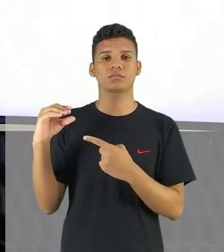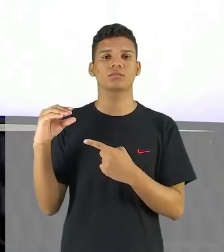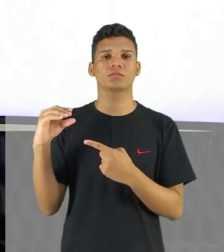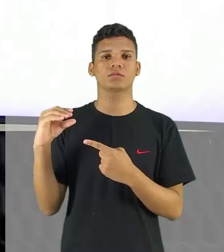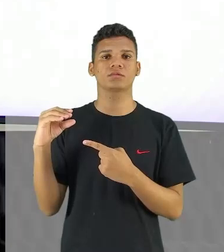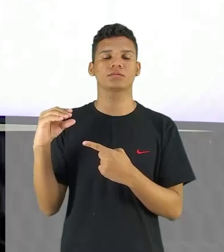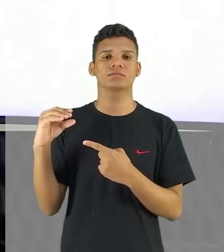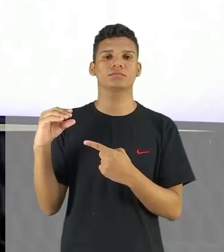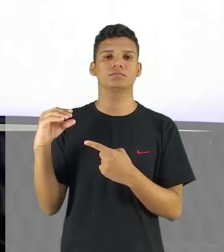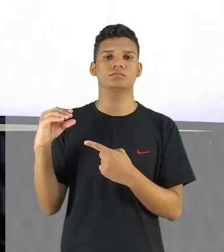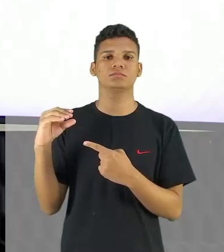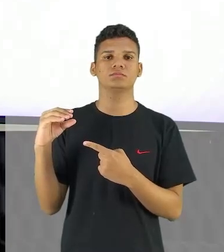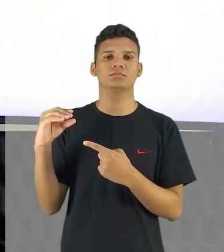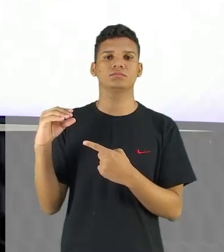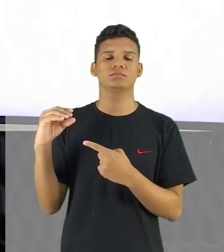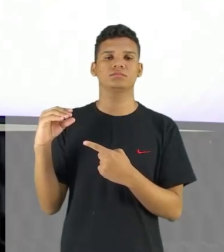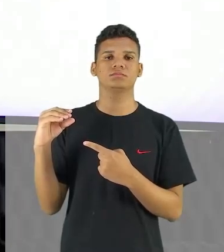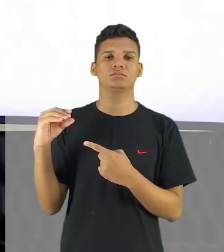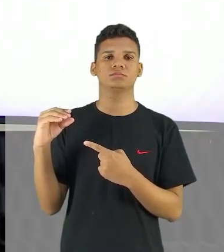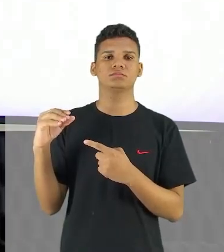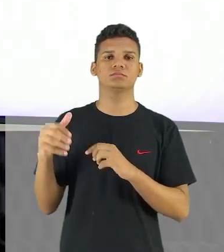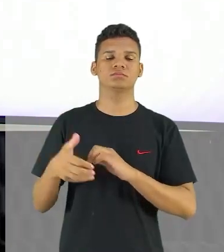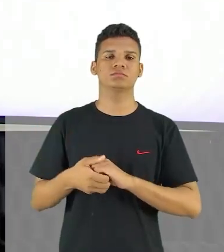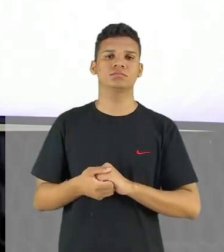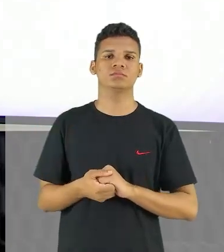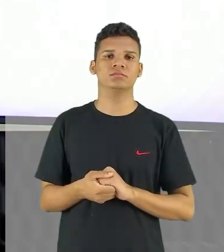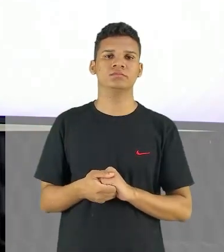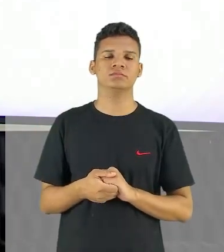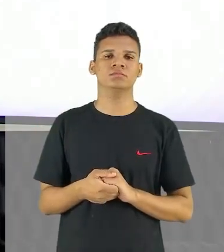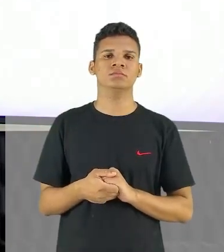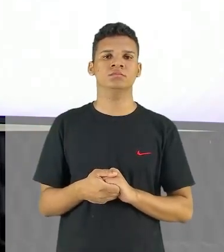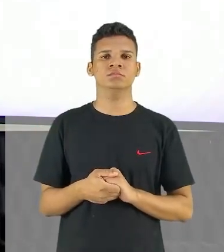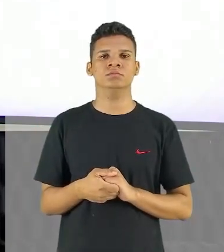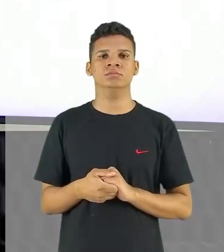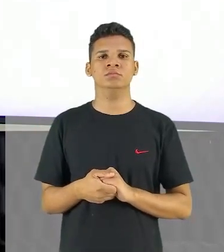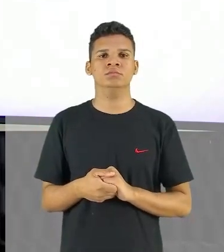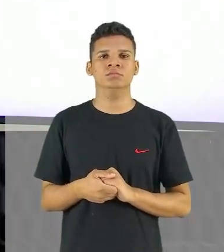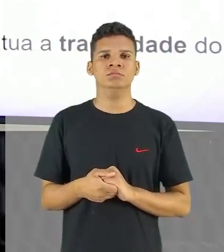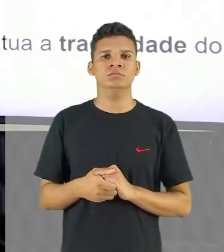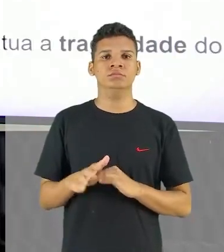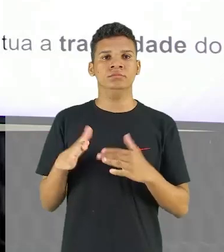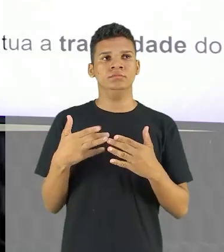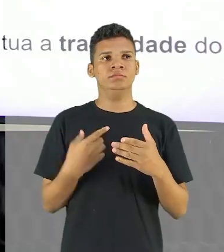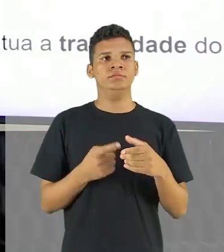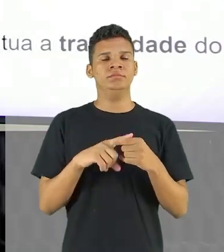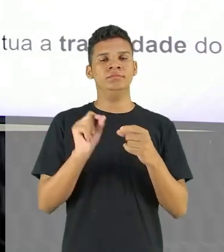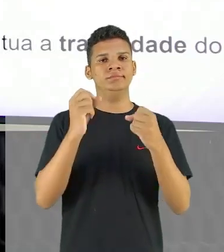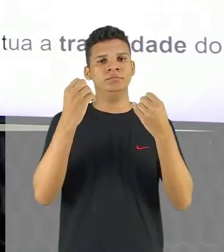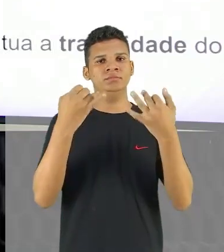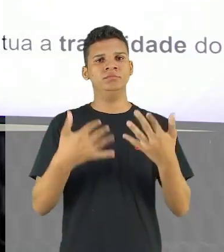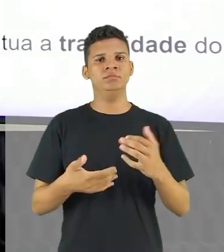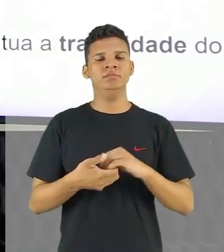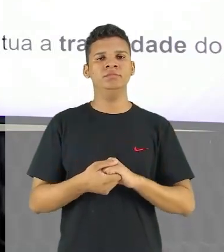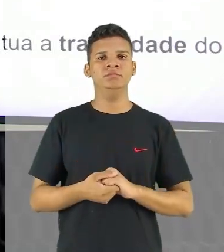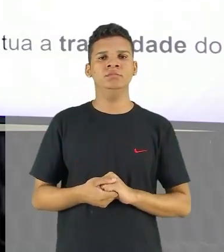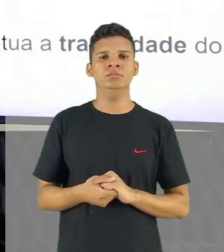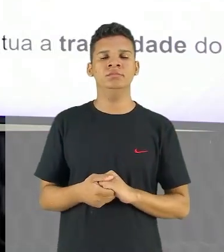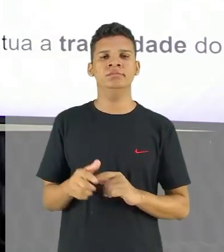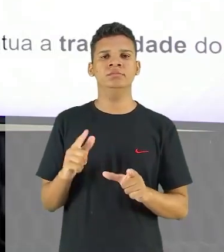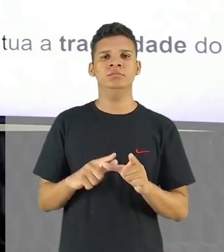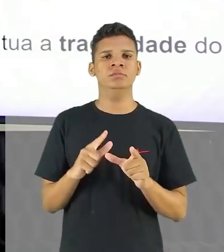que convoca para a narrativa a segunda pessoa verbal. Vou voltar aqui para o comando, né? Falei muita coisa, ó.